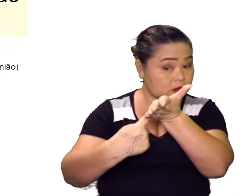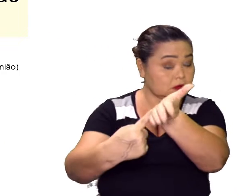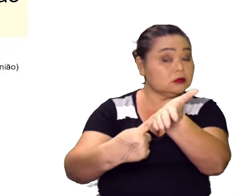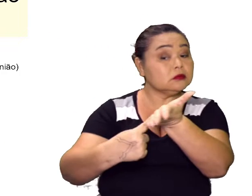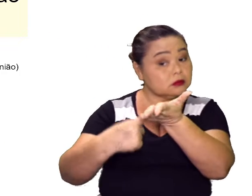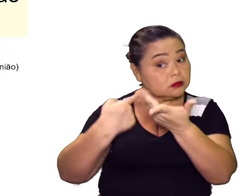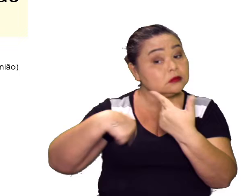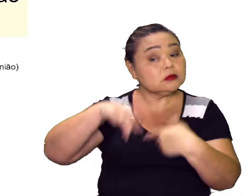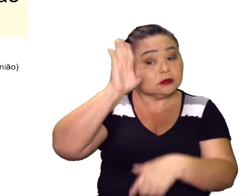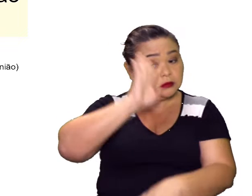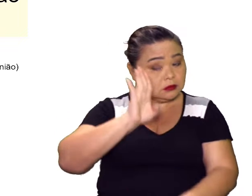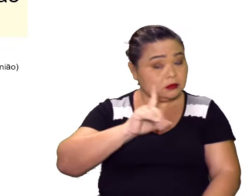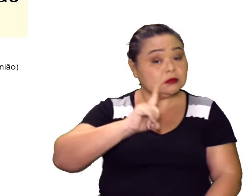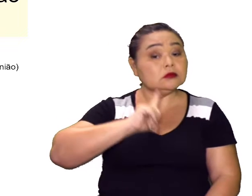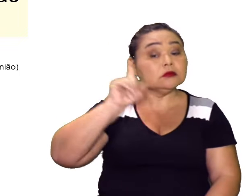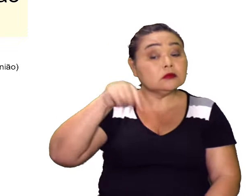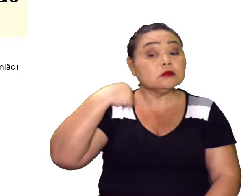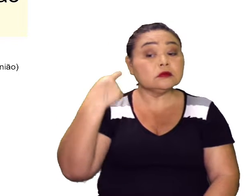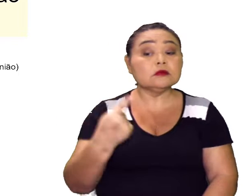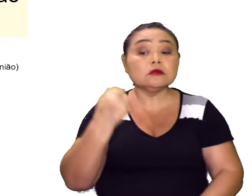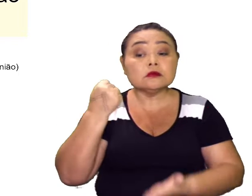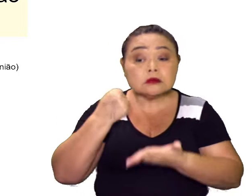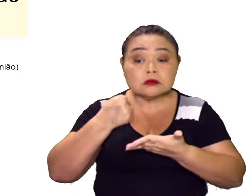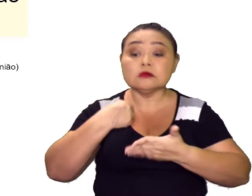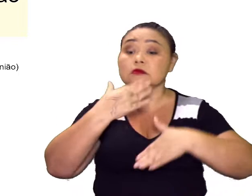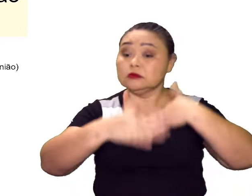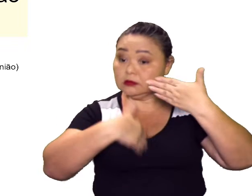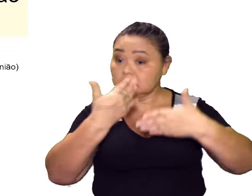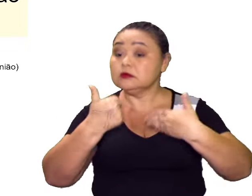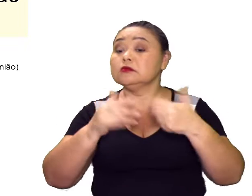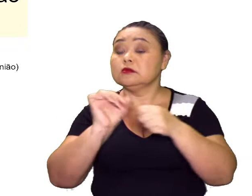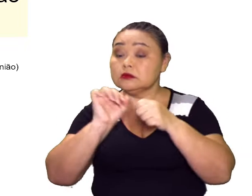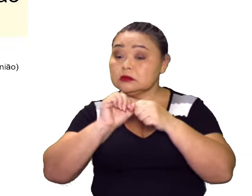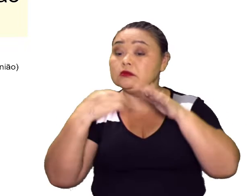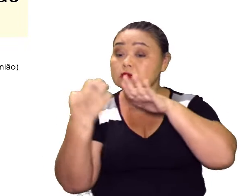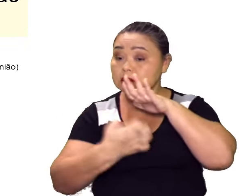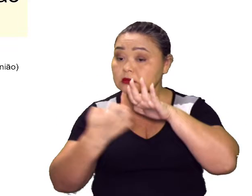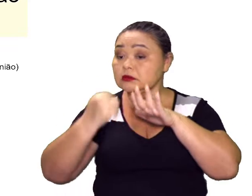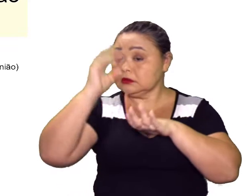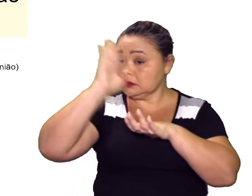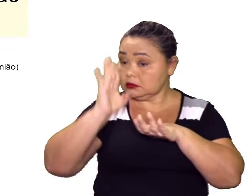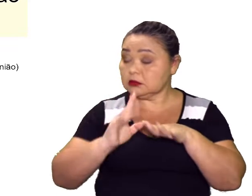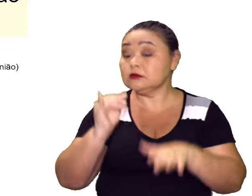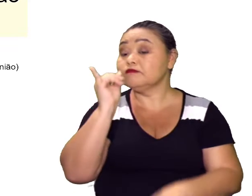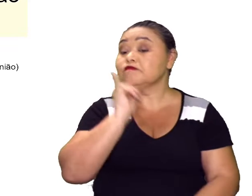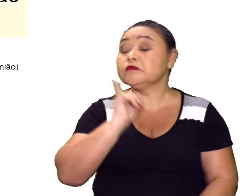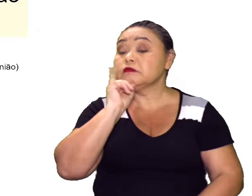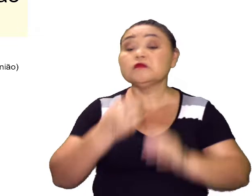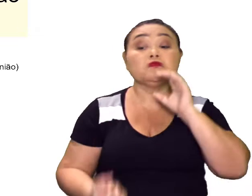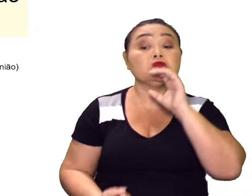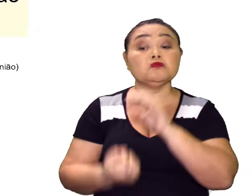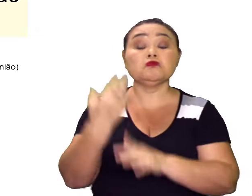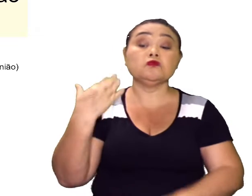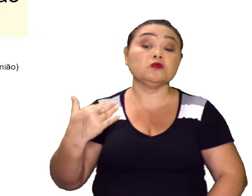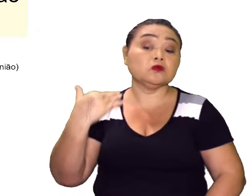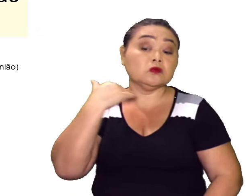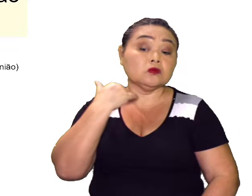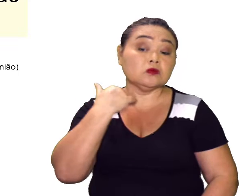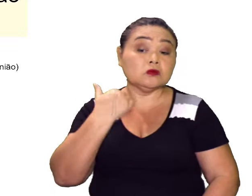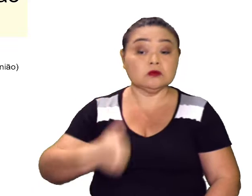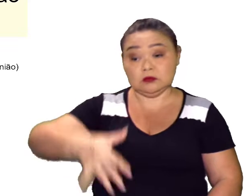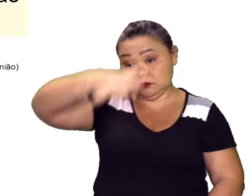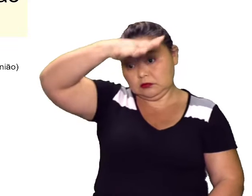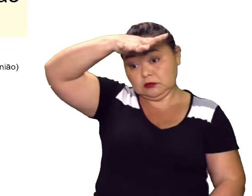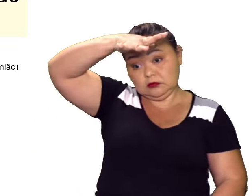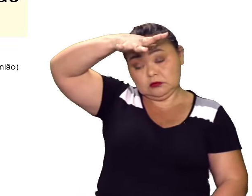também beneficiou o Brasil, que inclusive ajudou o desenvolvimento industrial do Brasil e, por exemplo, a criação do banco, que hoje é Banco